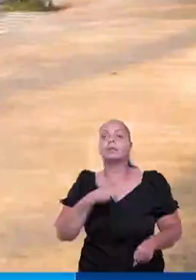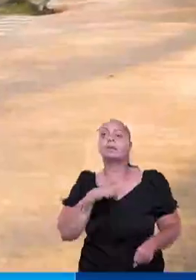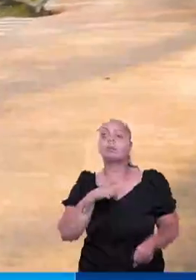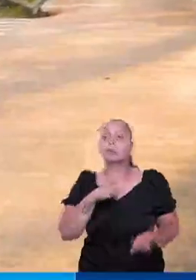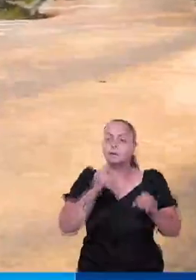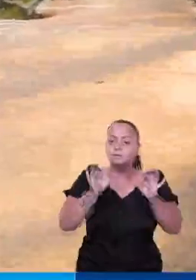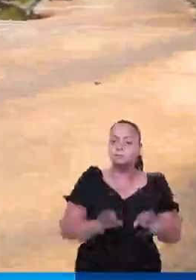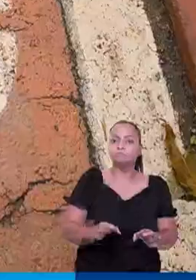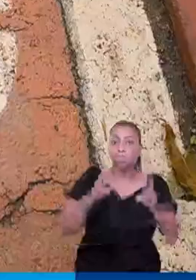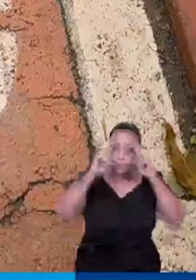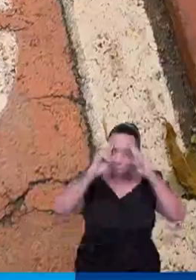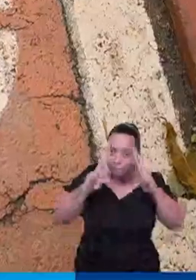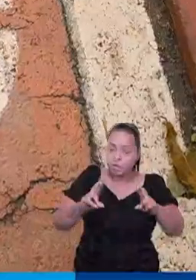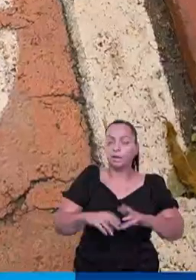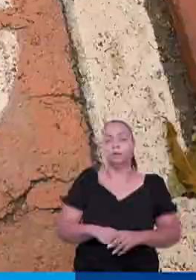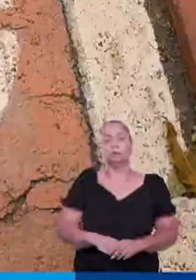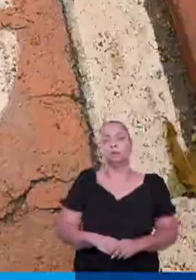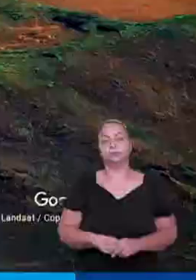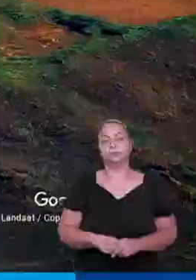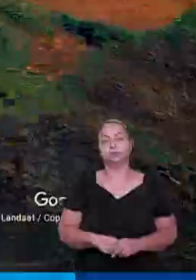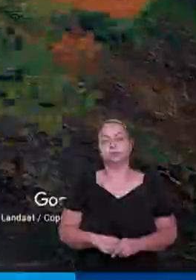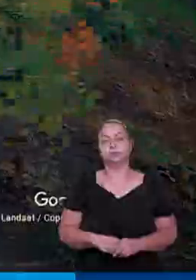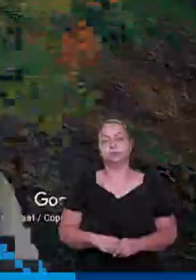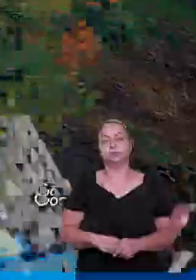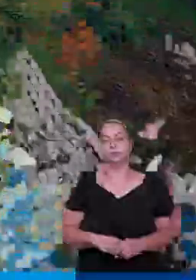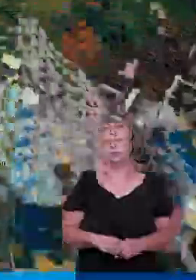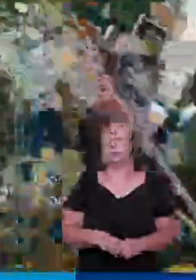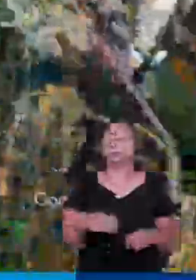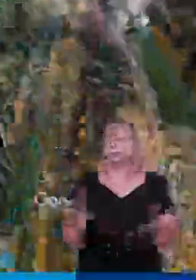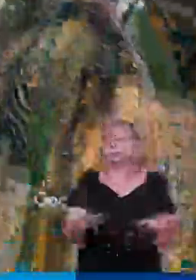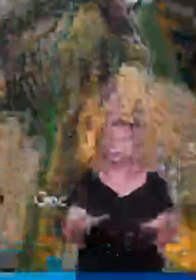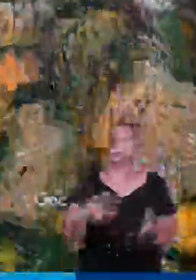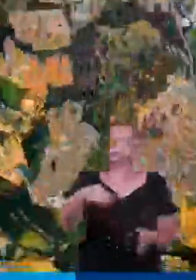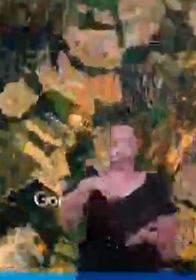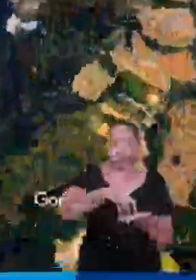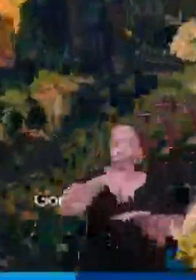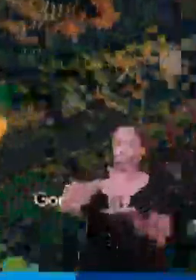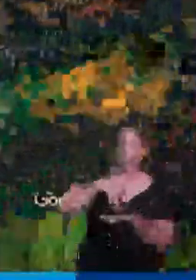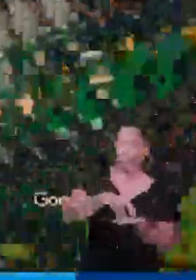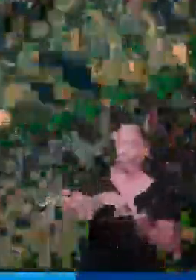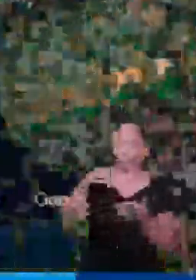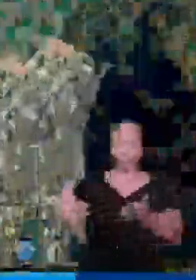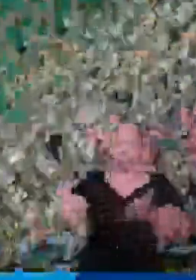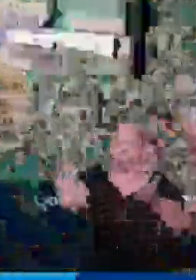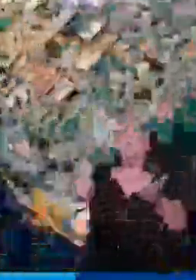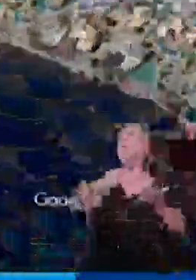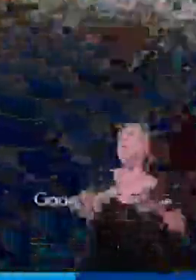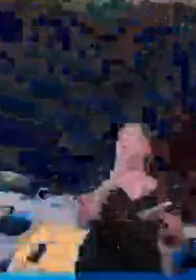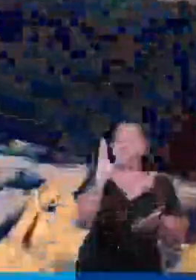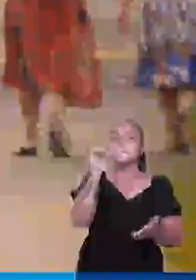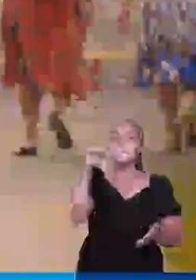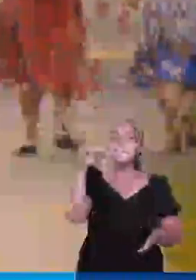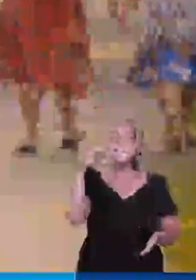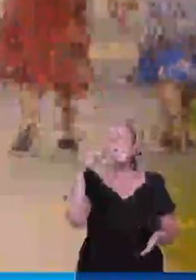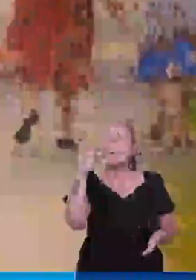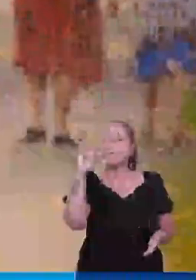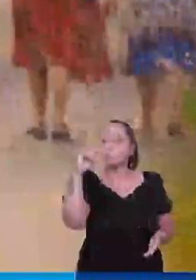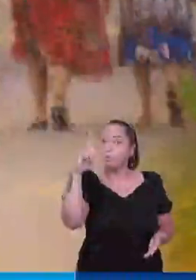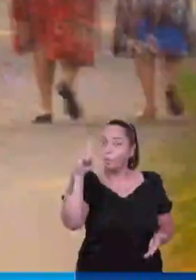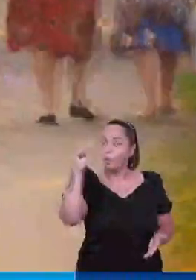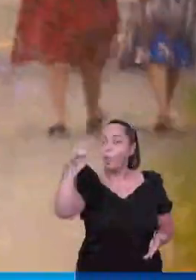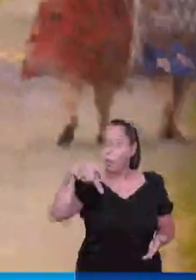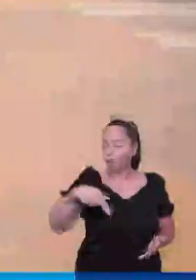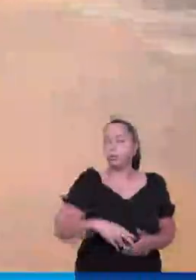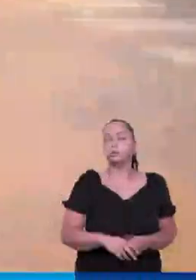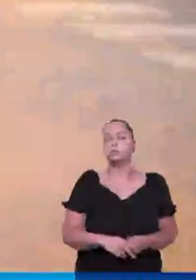tenham vez de verdade. Vamos realmente fazer a ciclovia da Zona Sul, passando aqui pelo centro, até o Bortolã, além de novas